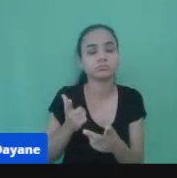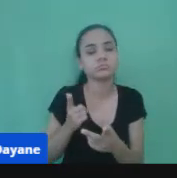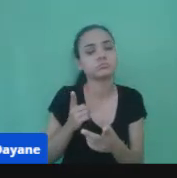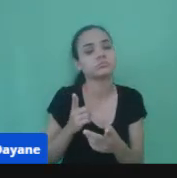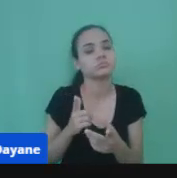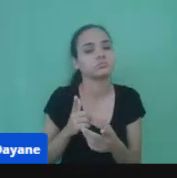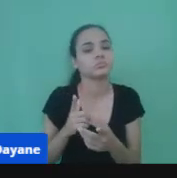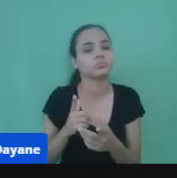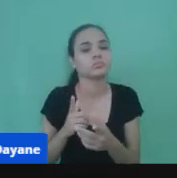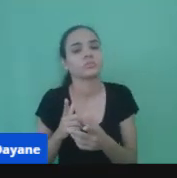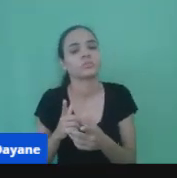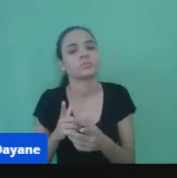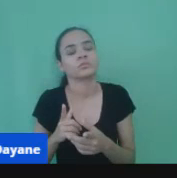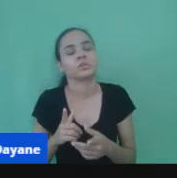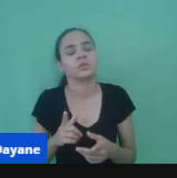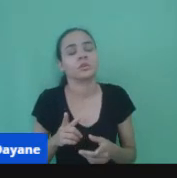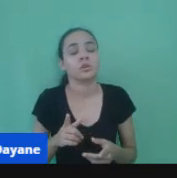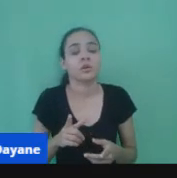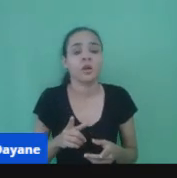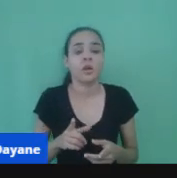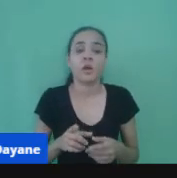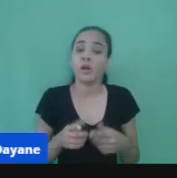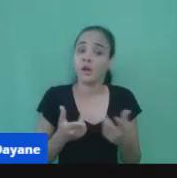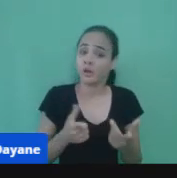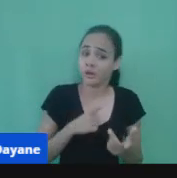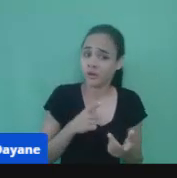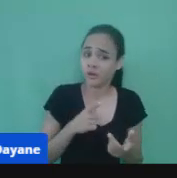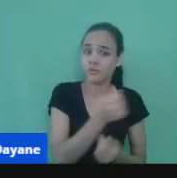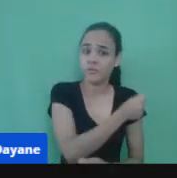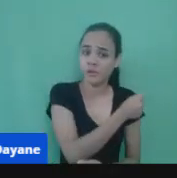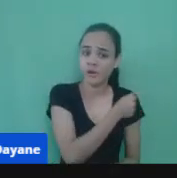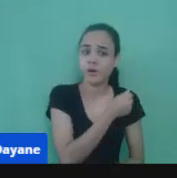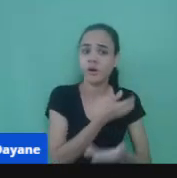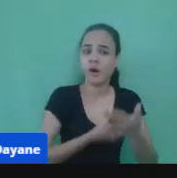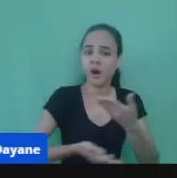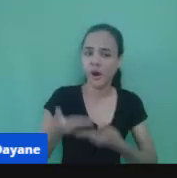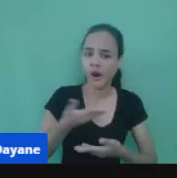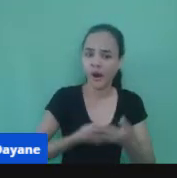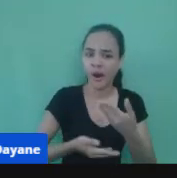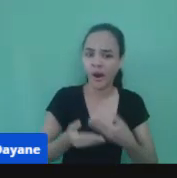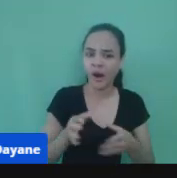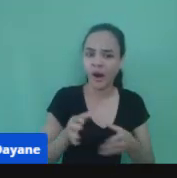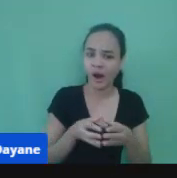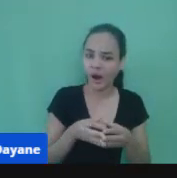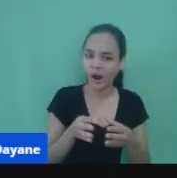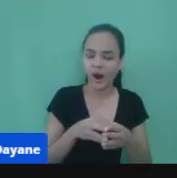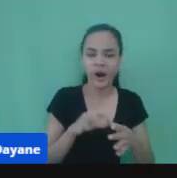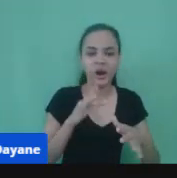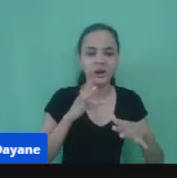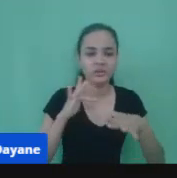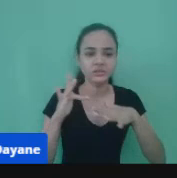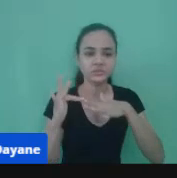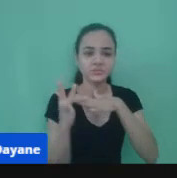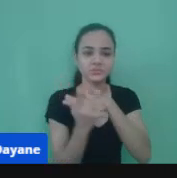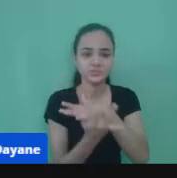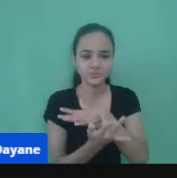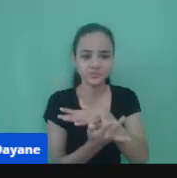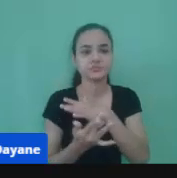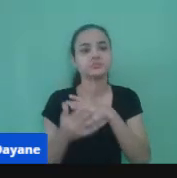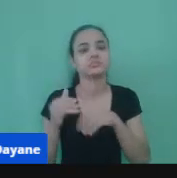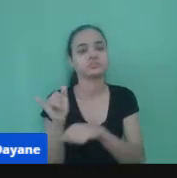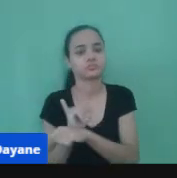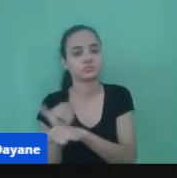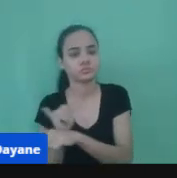ali comentários, participar de grupos de interação nas redes sociais, nos canais de YouTube. Hoje você tem canais que